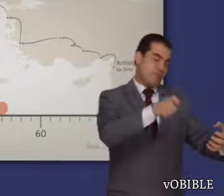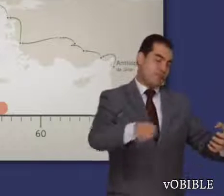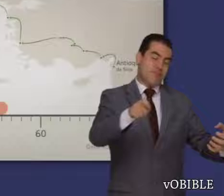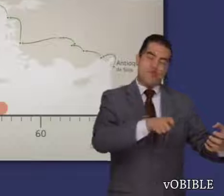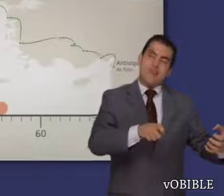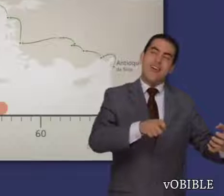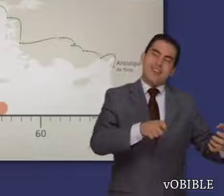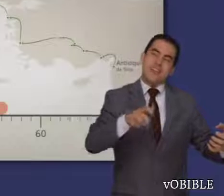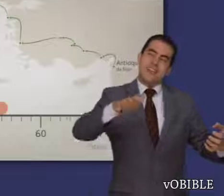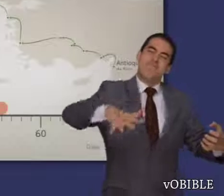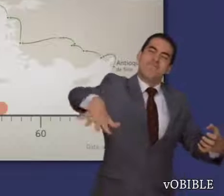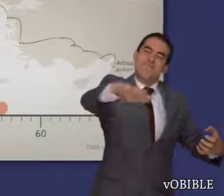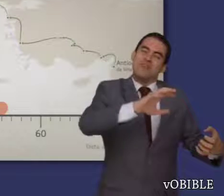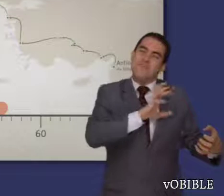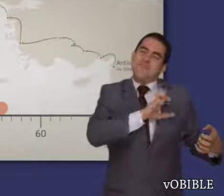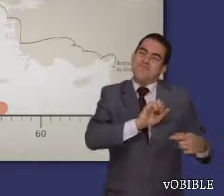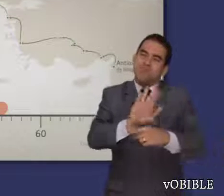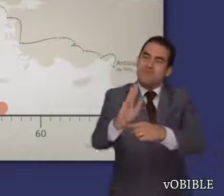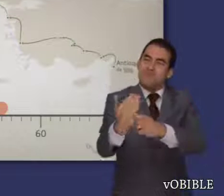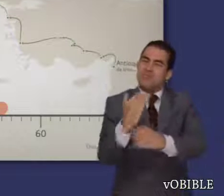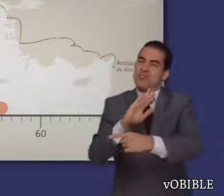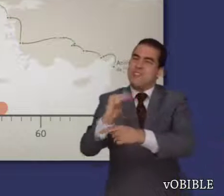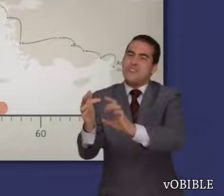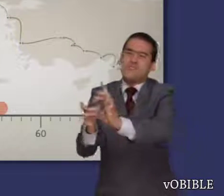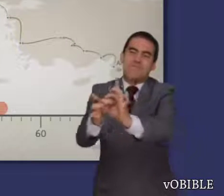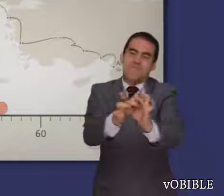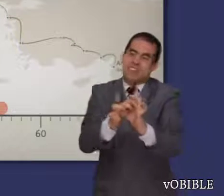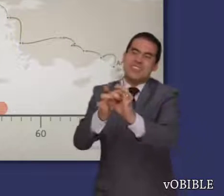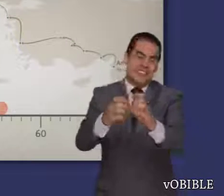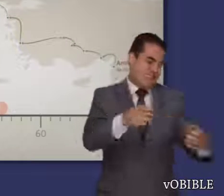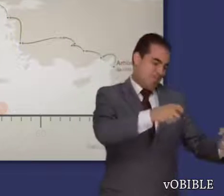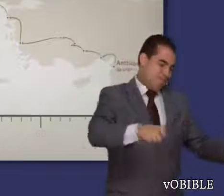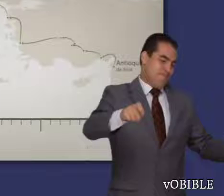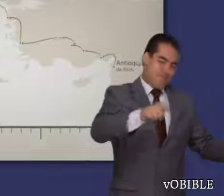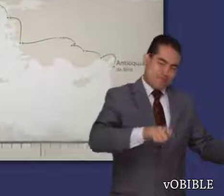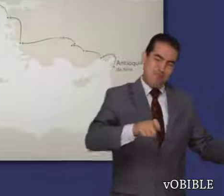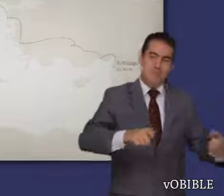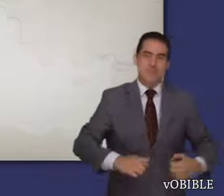o grande amor que existia entre Paulo e os irmãos em Filipos.